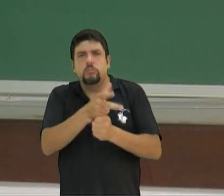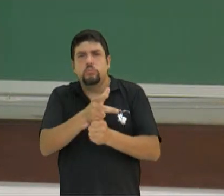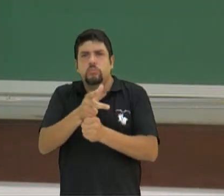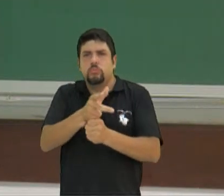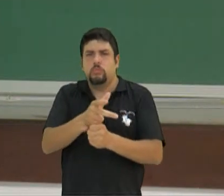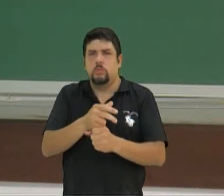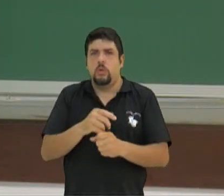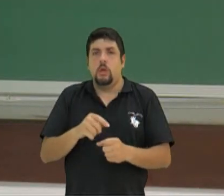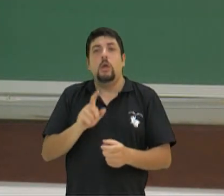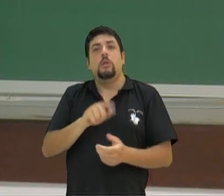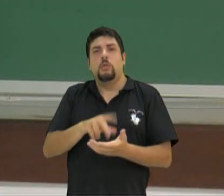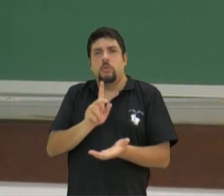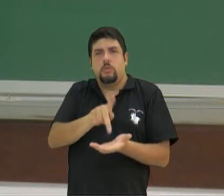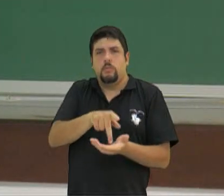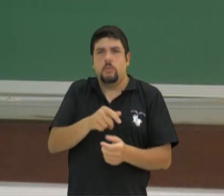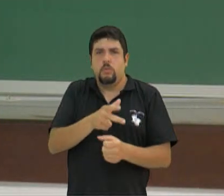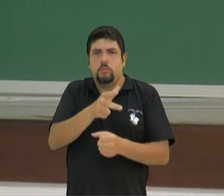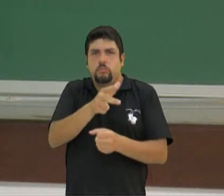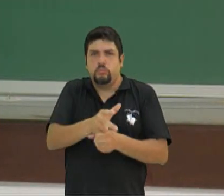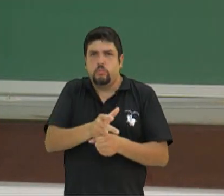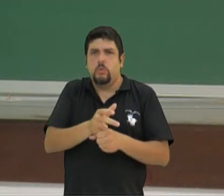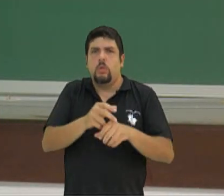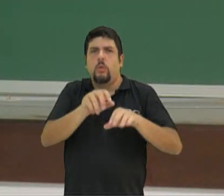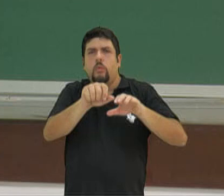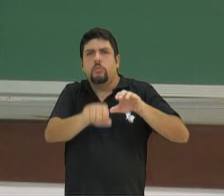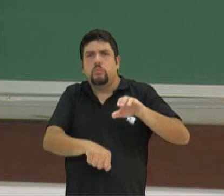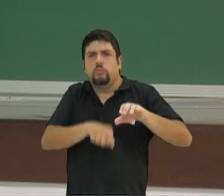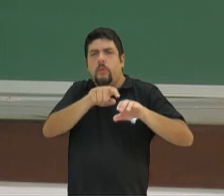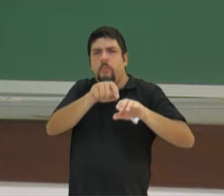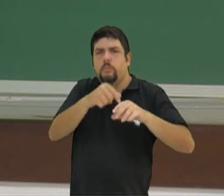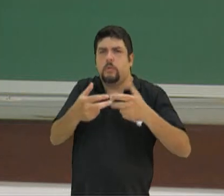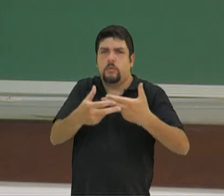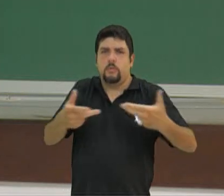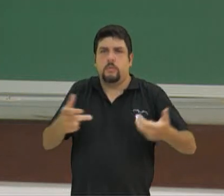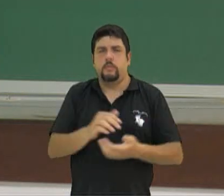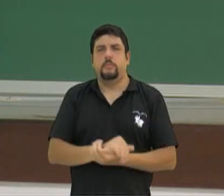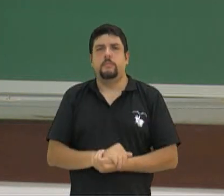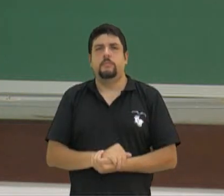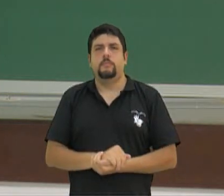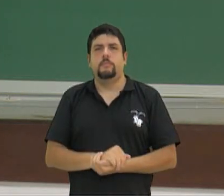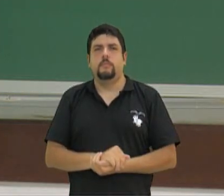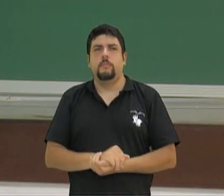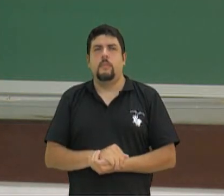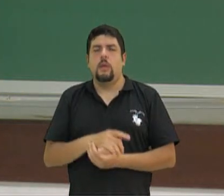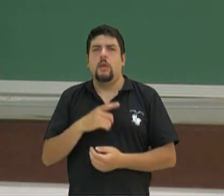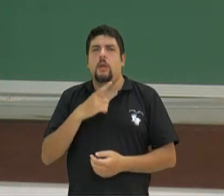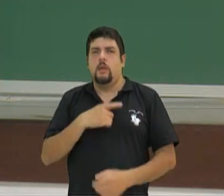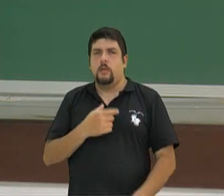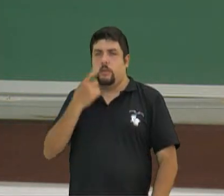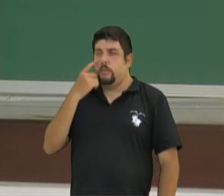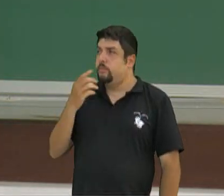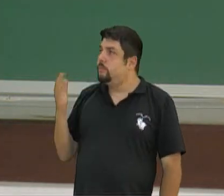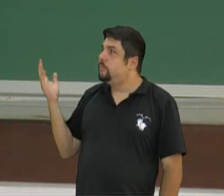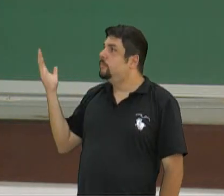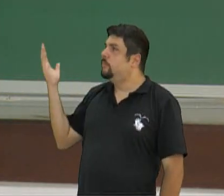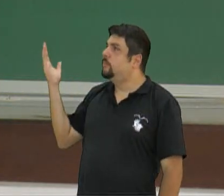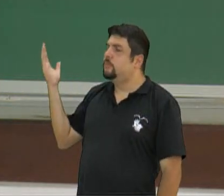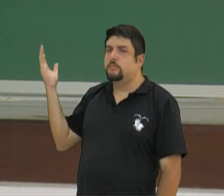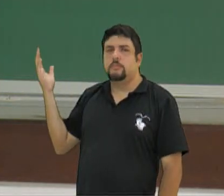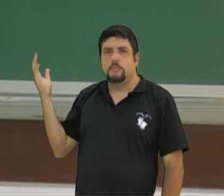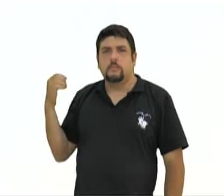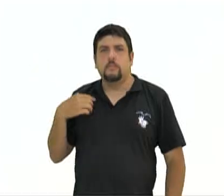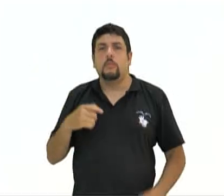realmente, do projetor, do cinema em si, né? Então a gente tem a lanterna mágica, né, que foi inventada no